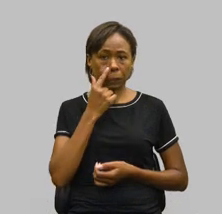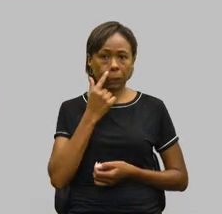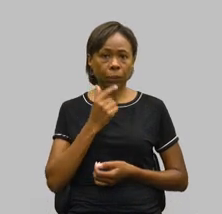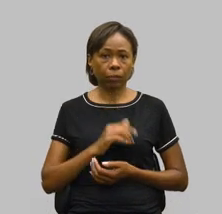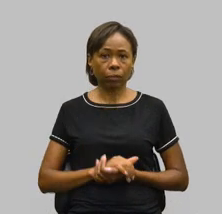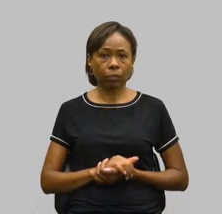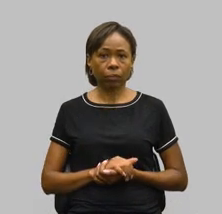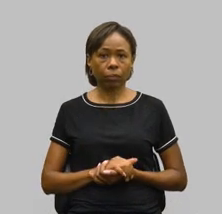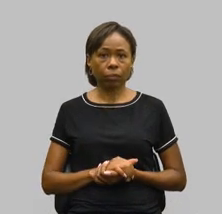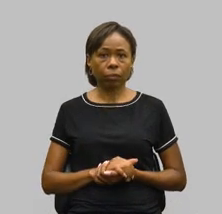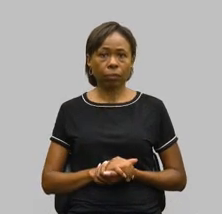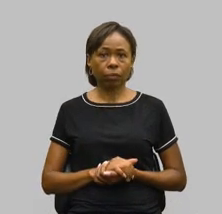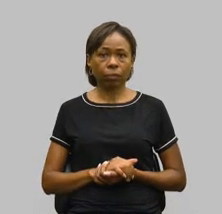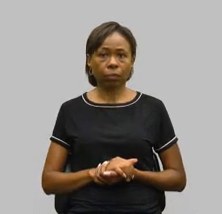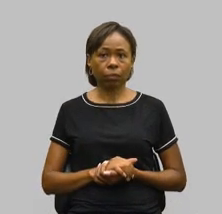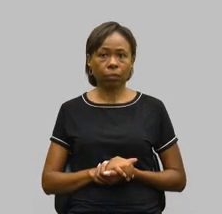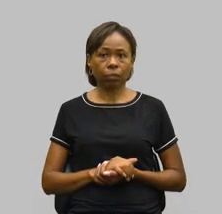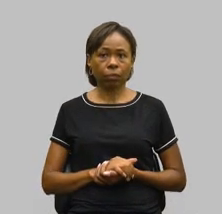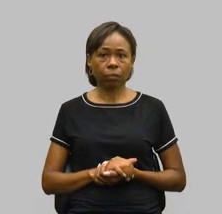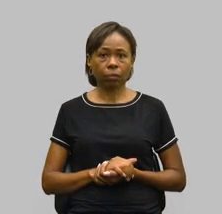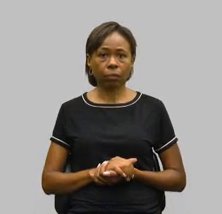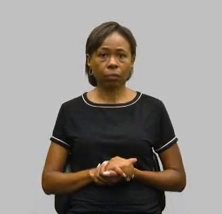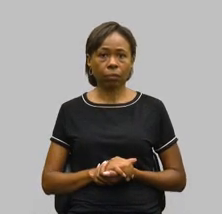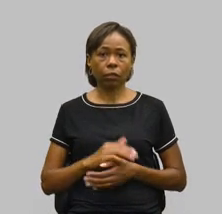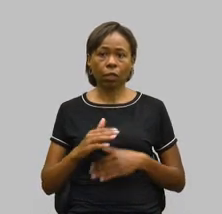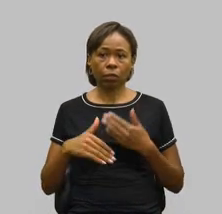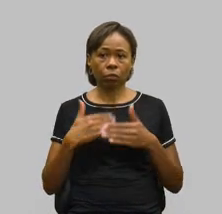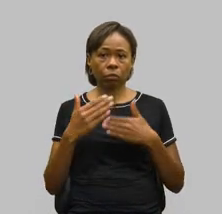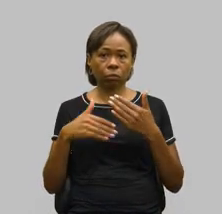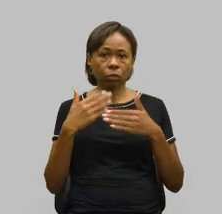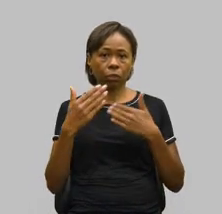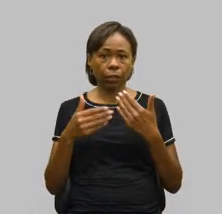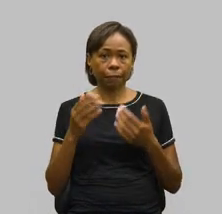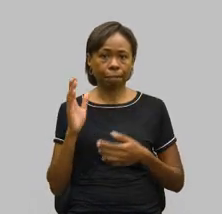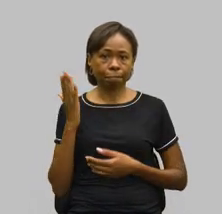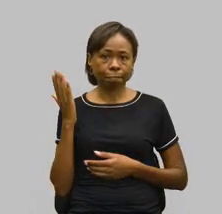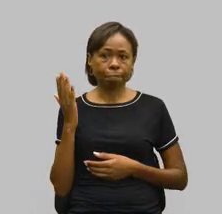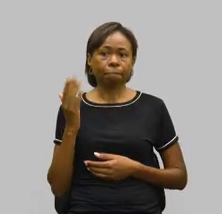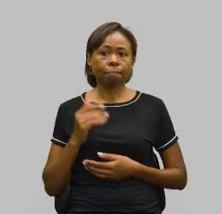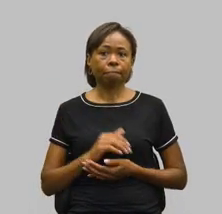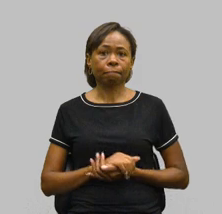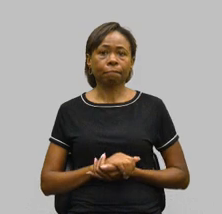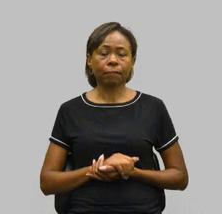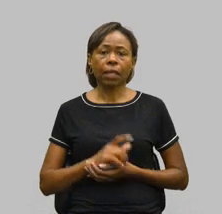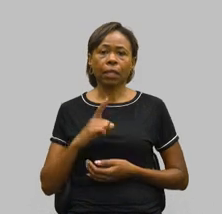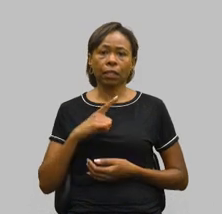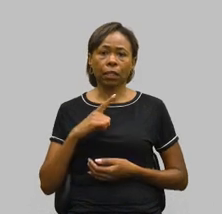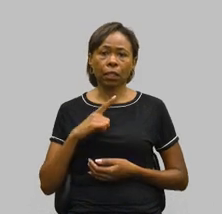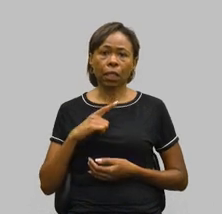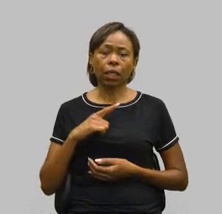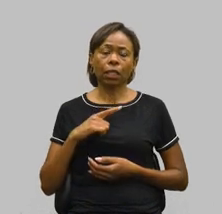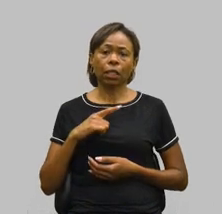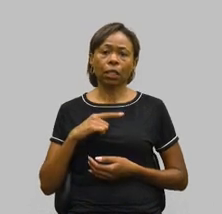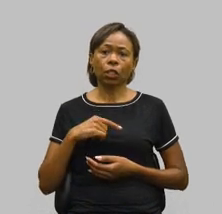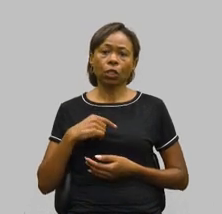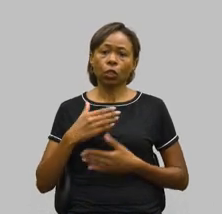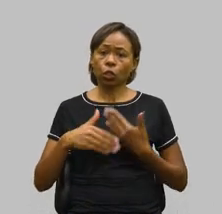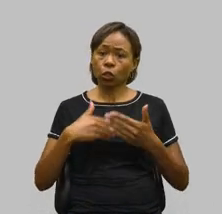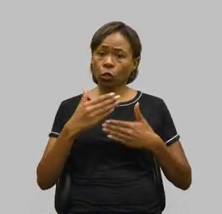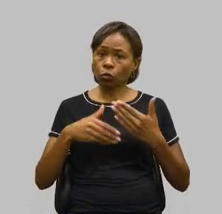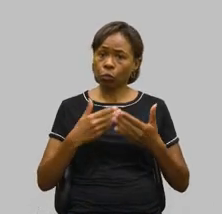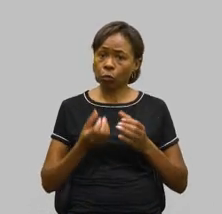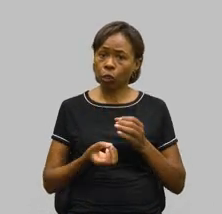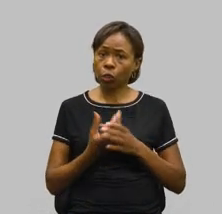aqui passando para que a gente pode avançar nas nossas discussões temos aqui também o geração Esporte onde foram atendidas